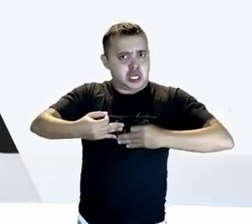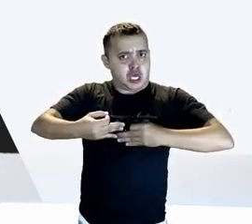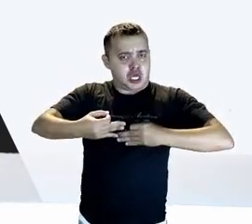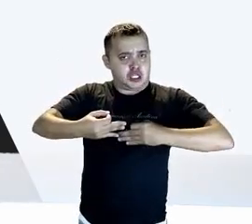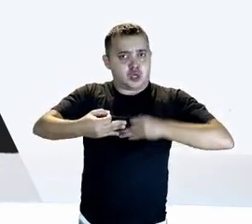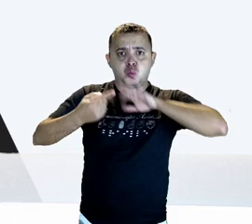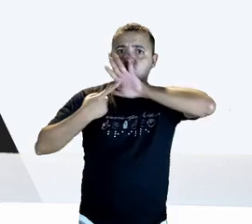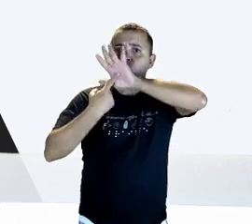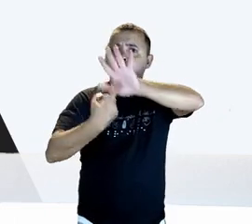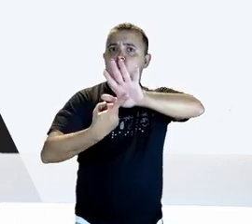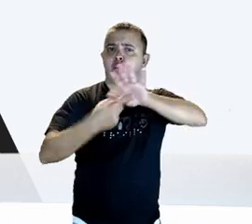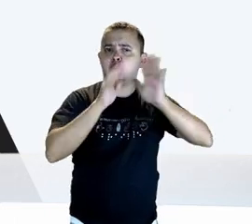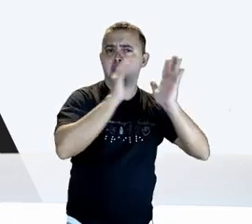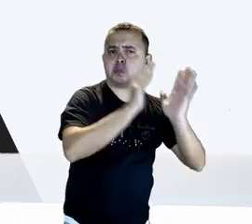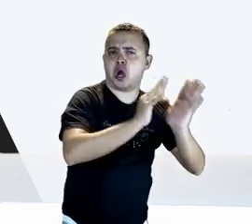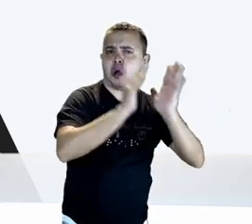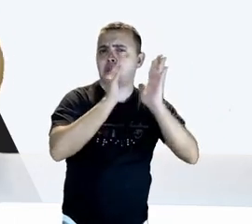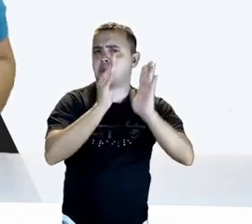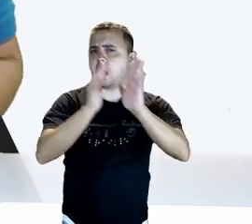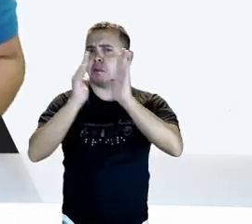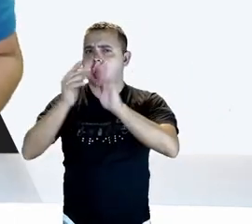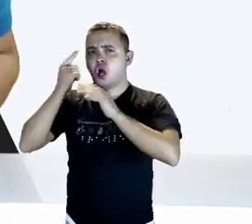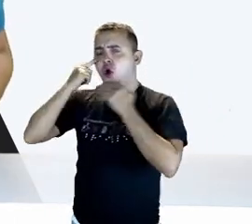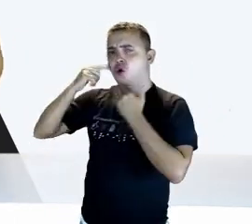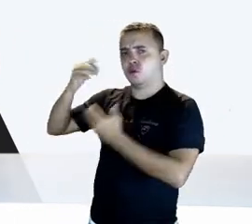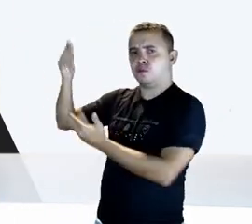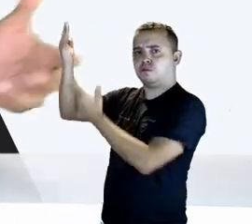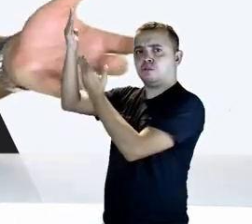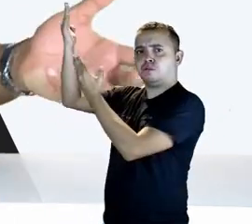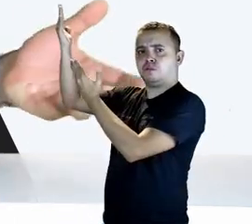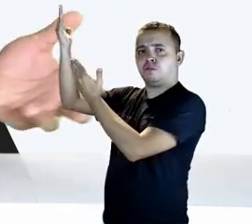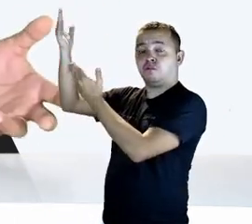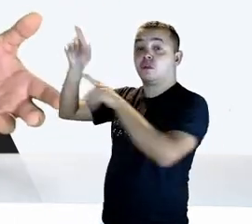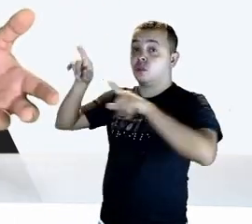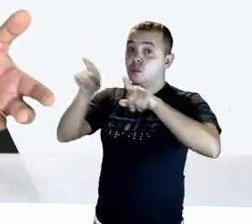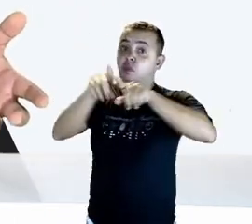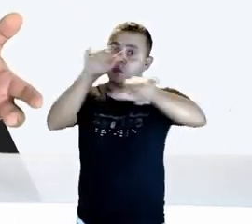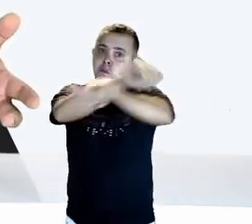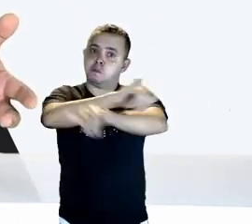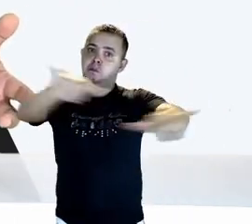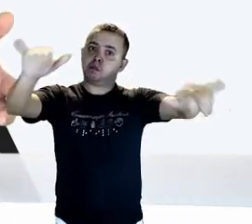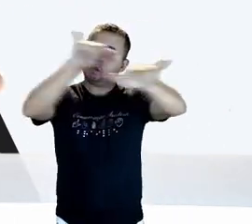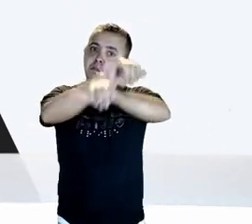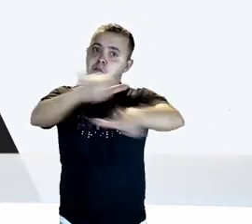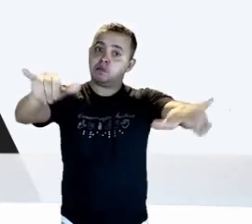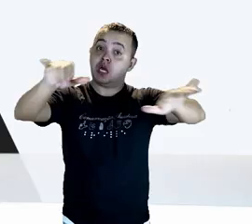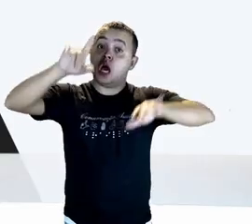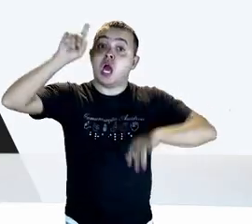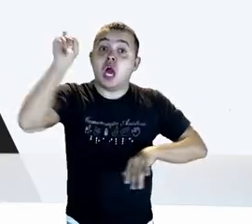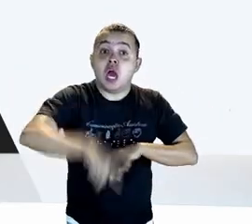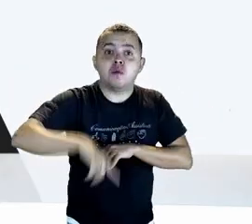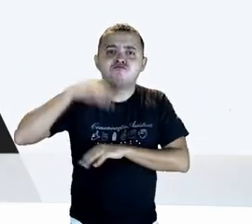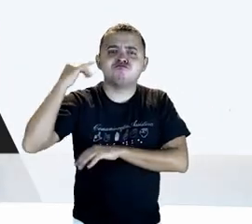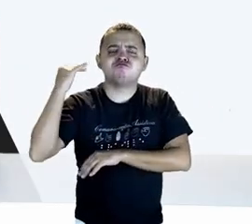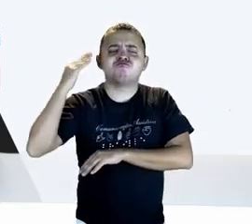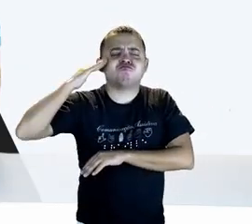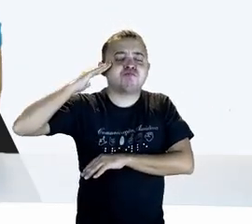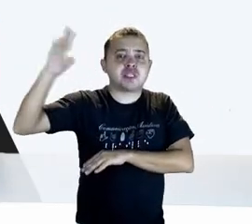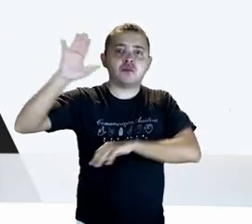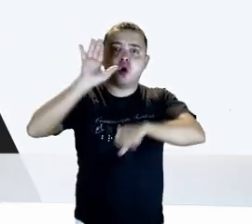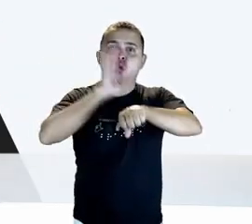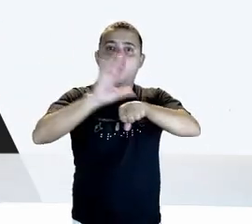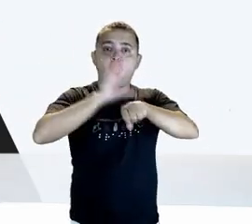expõe para vocês o passo a passo que tem aqui. E faz um alerta também. É importante fazer um